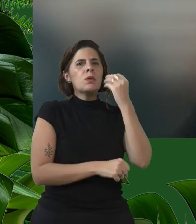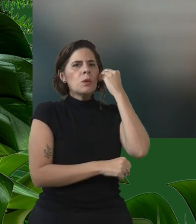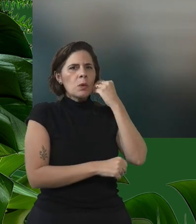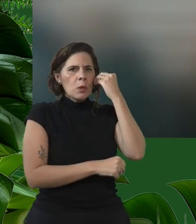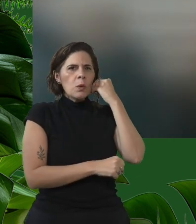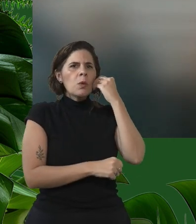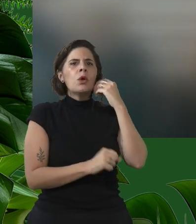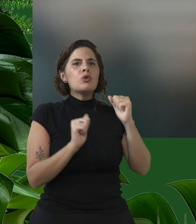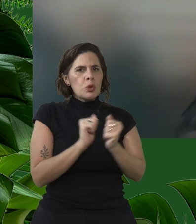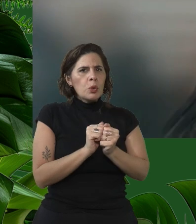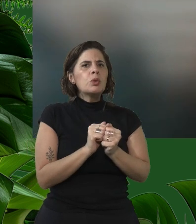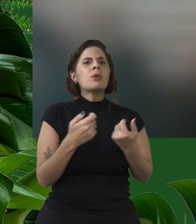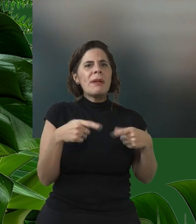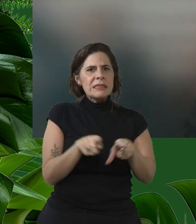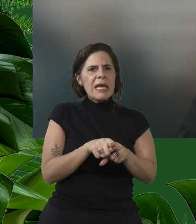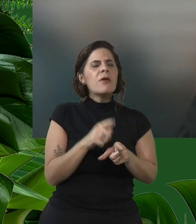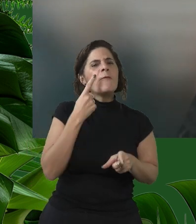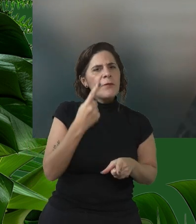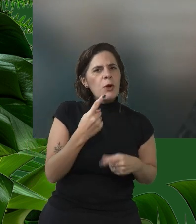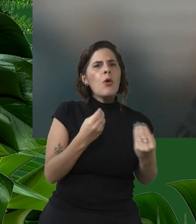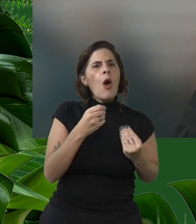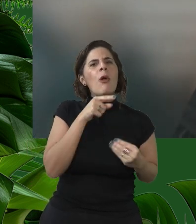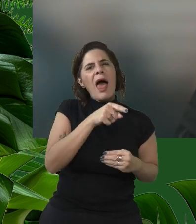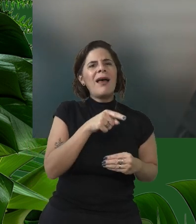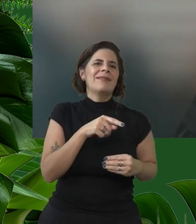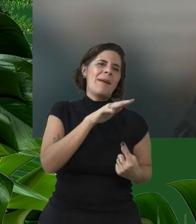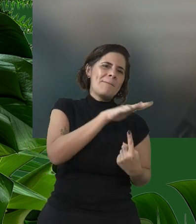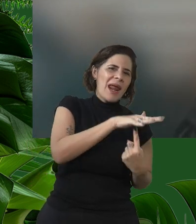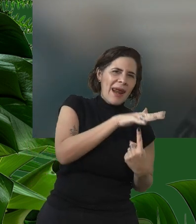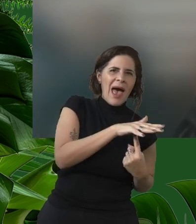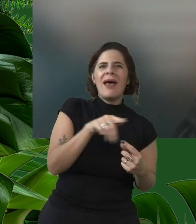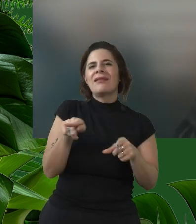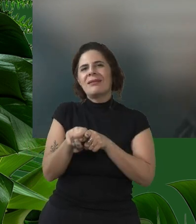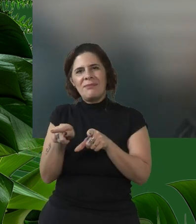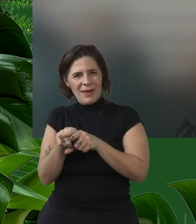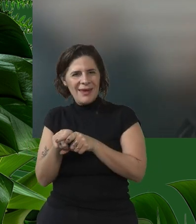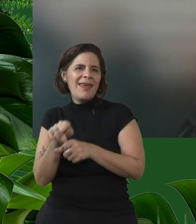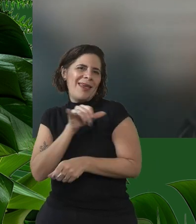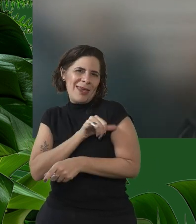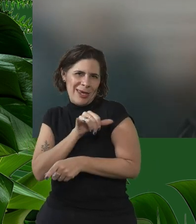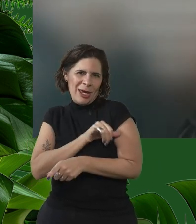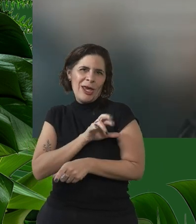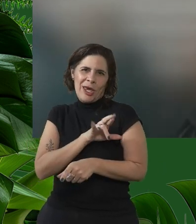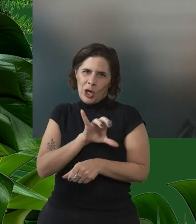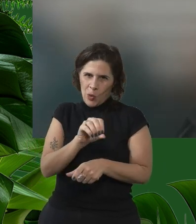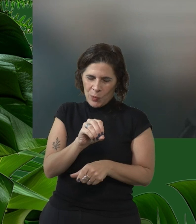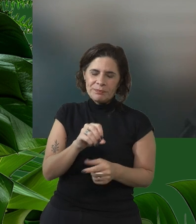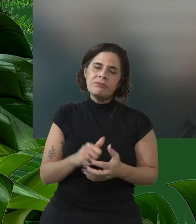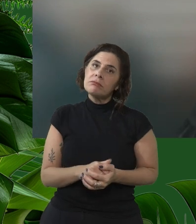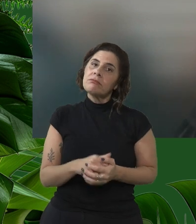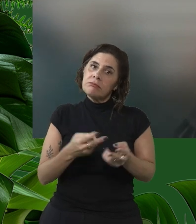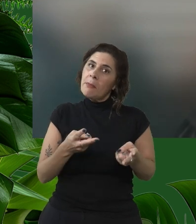né, em cada um desses dois territórios, no Paraná e no Rio de Janeiro, que a gente já tinha uma experiência muito interessante e